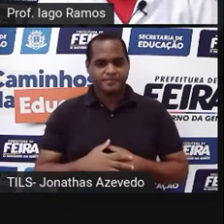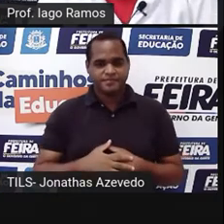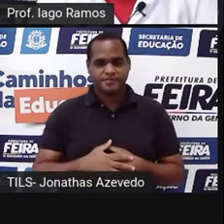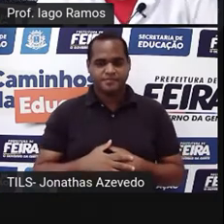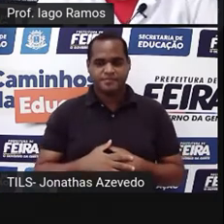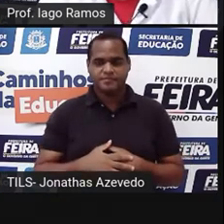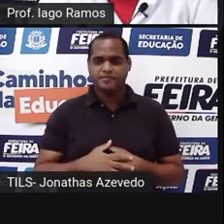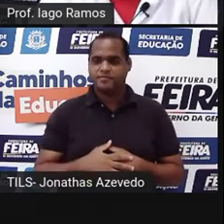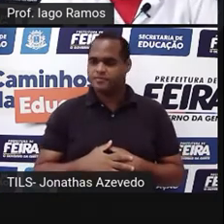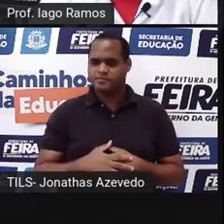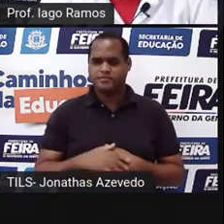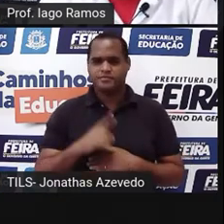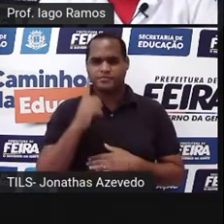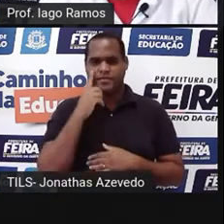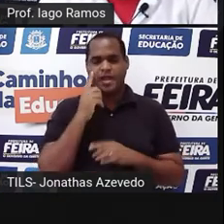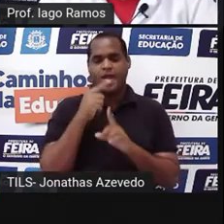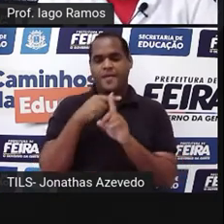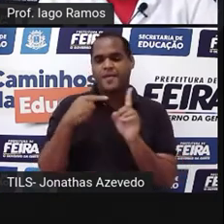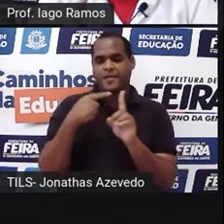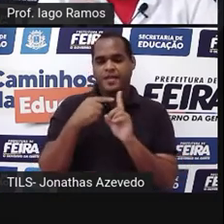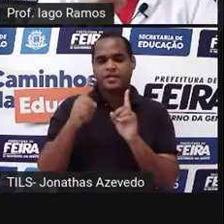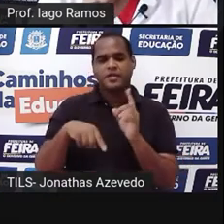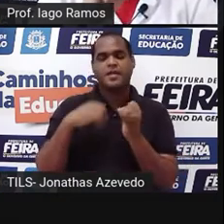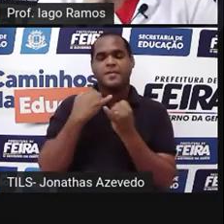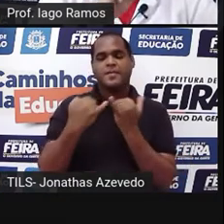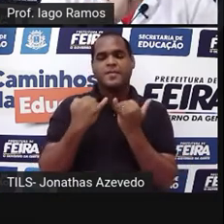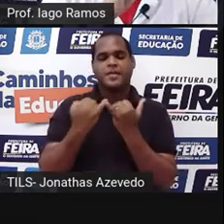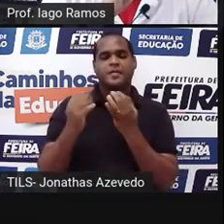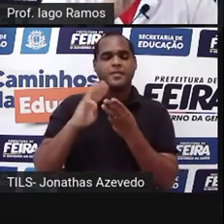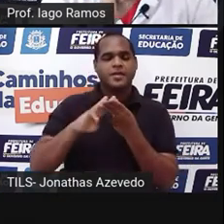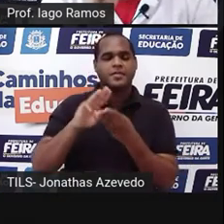Onde é que a gente pode usar semelhança na matemática? Você sabe?